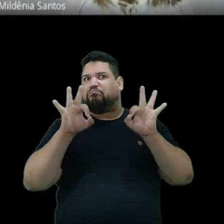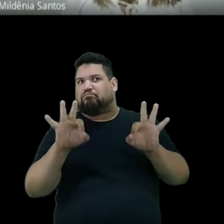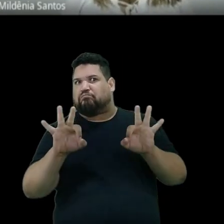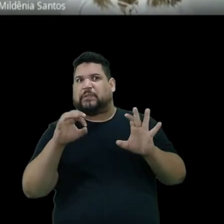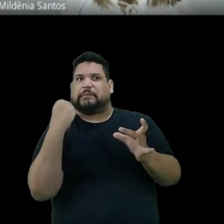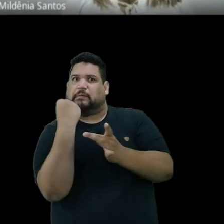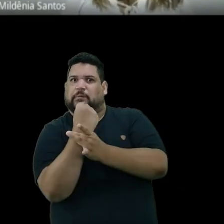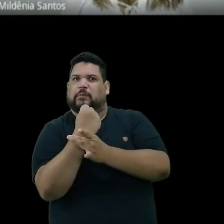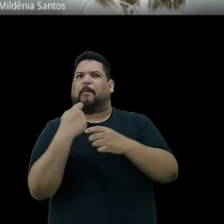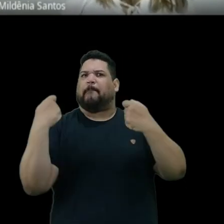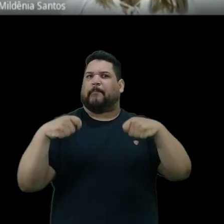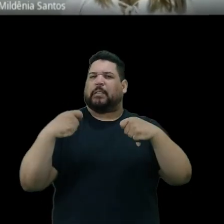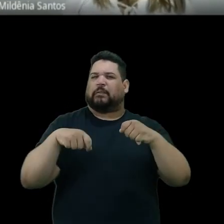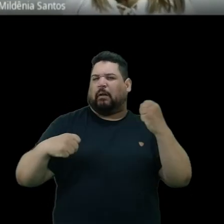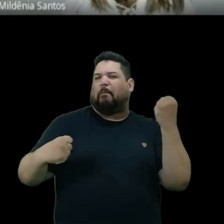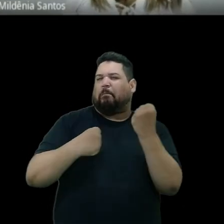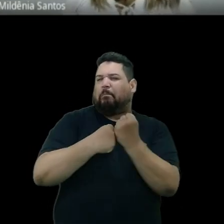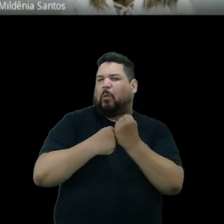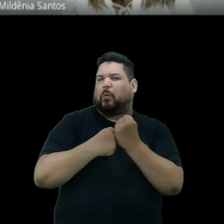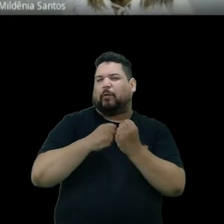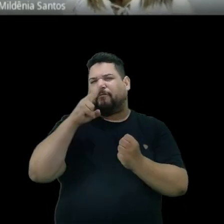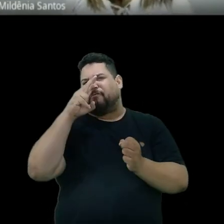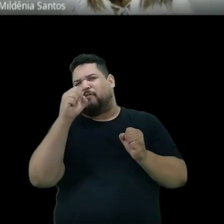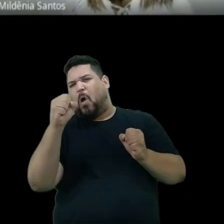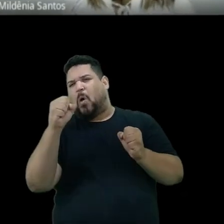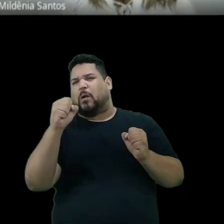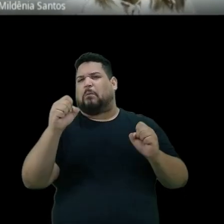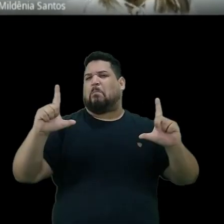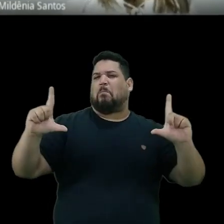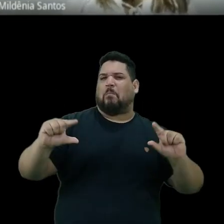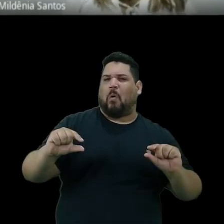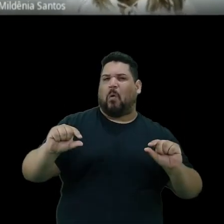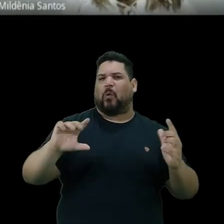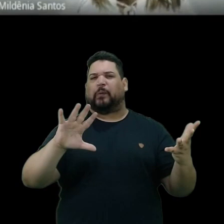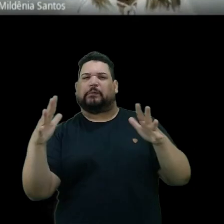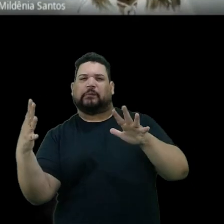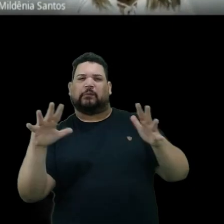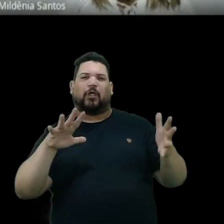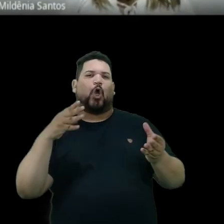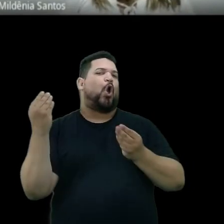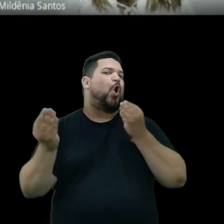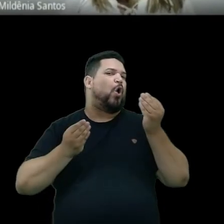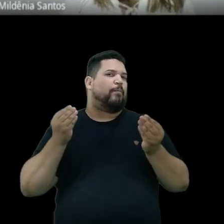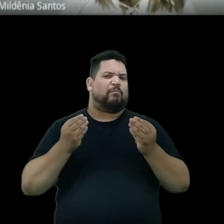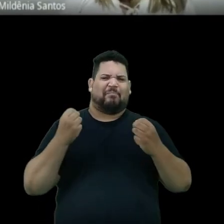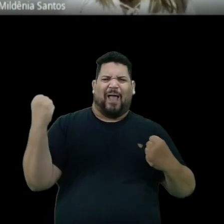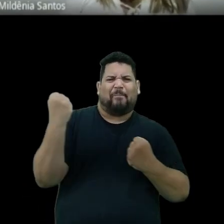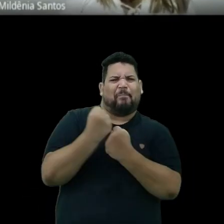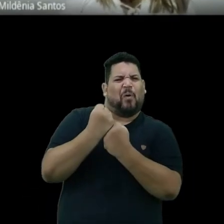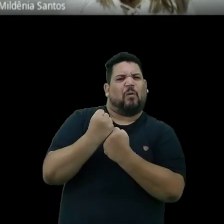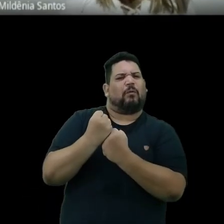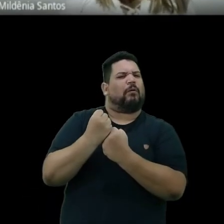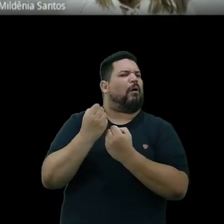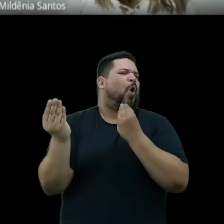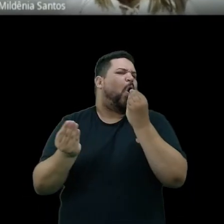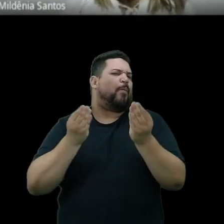apoio substancial? Ou ela precisa de pouco apoio substancial? O que é isso de apoio substancial? É o que a gente chama hoje de níveis de